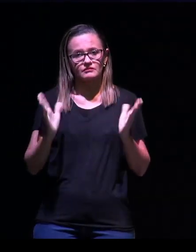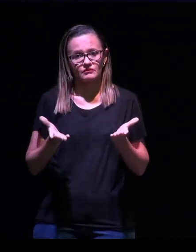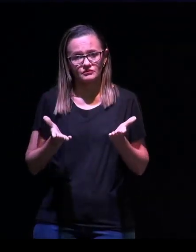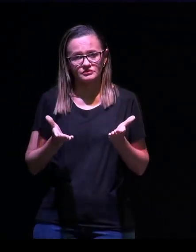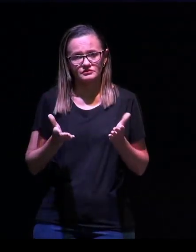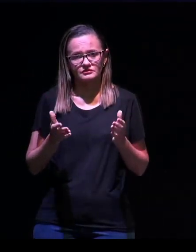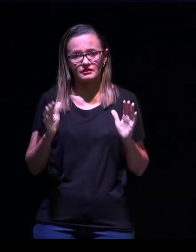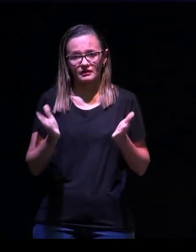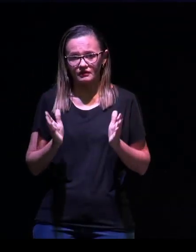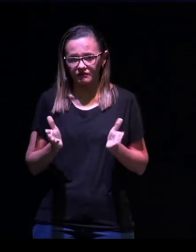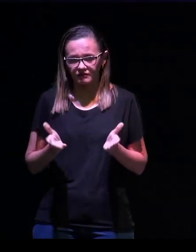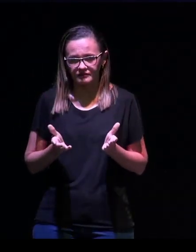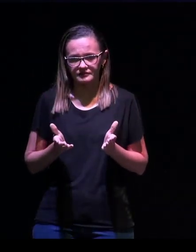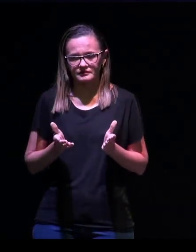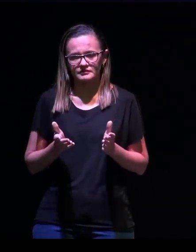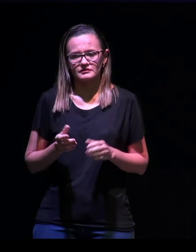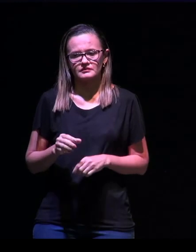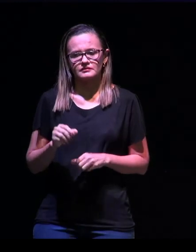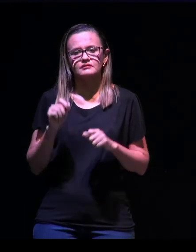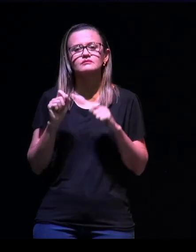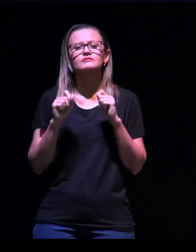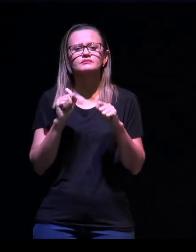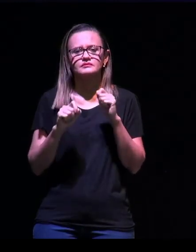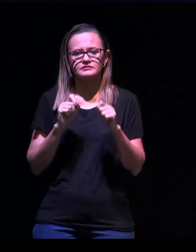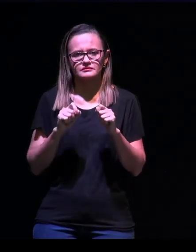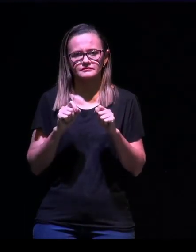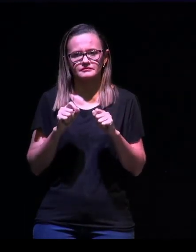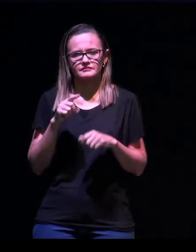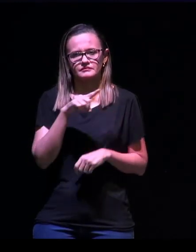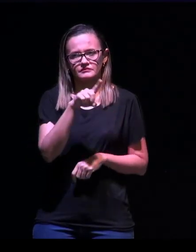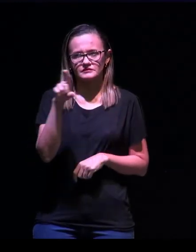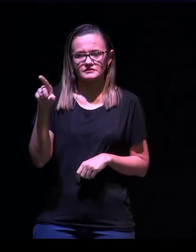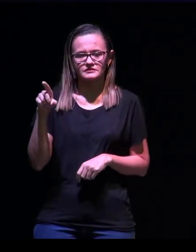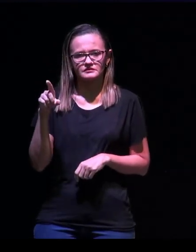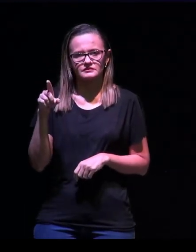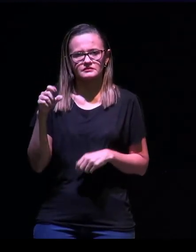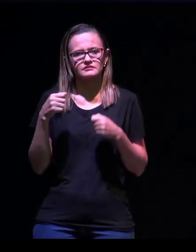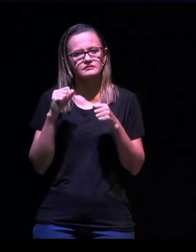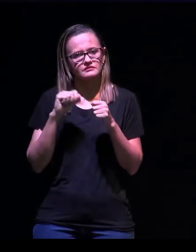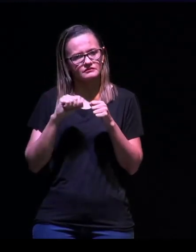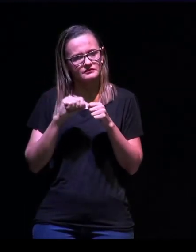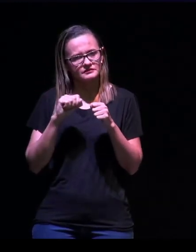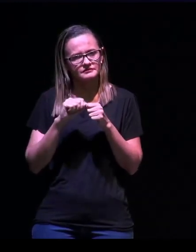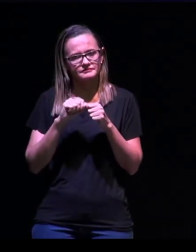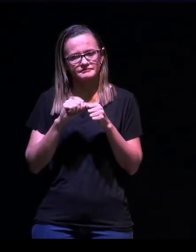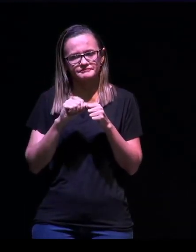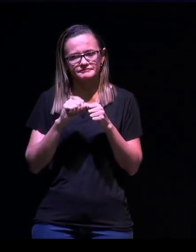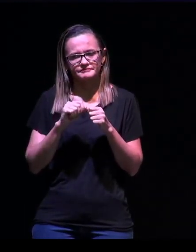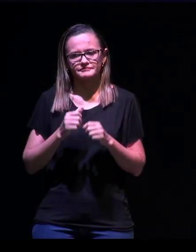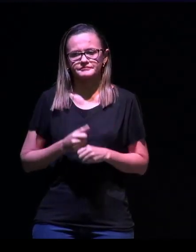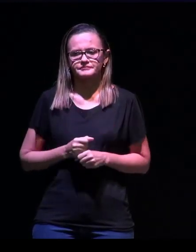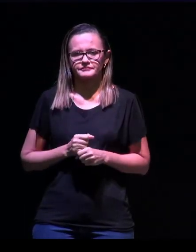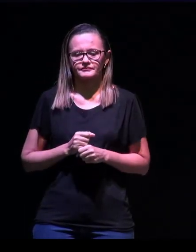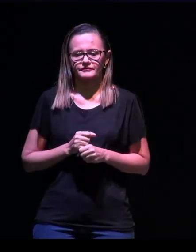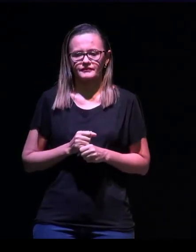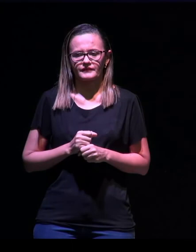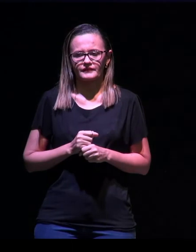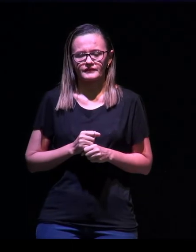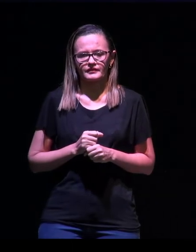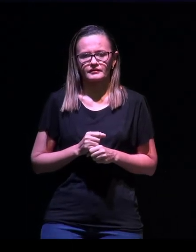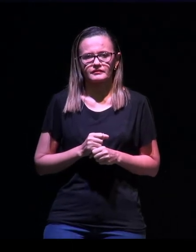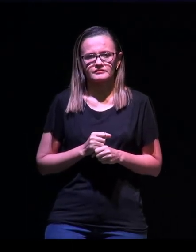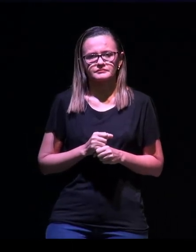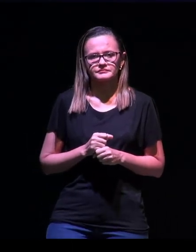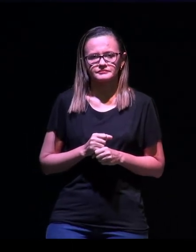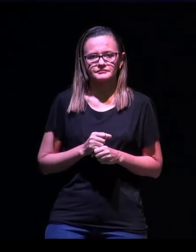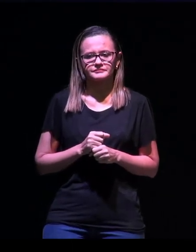o que você está fazendo, se está cumprindo o propósito de Deus? É sobre isso que eu quero dizer. Nós não temos que só estudar sobre a volta de